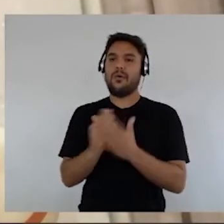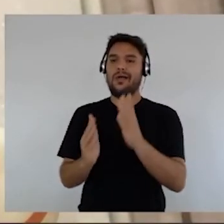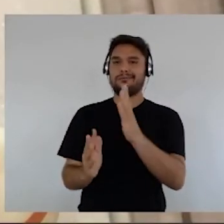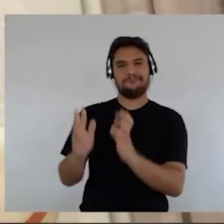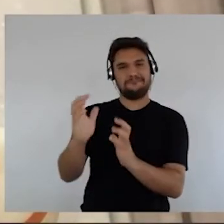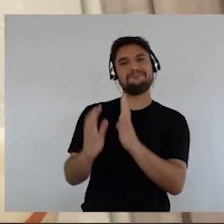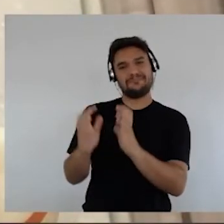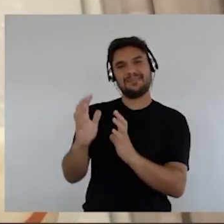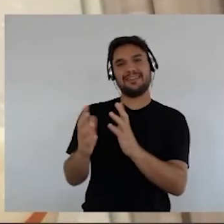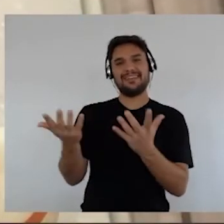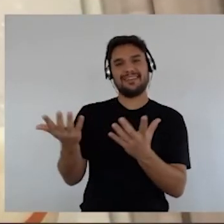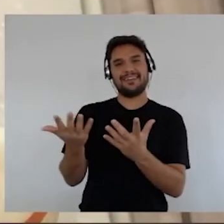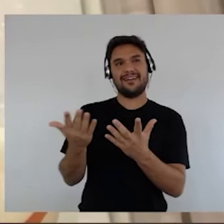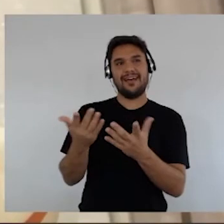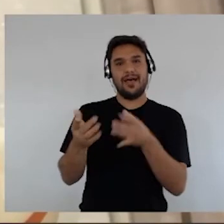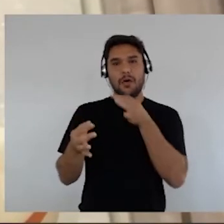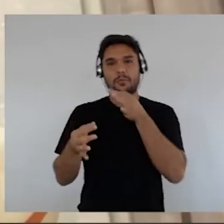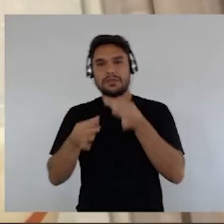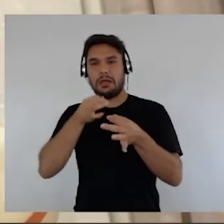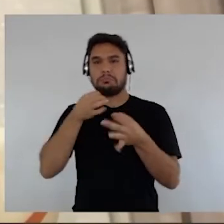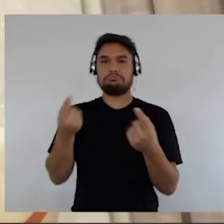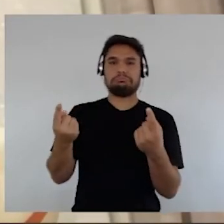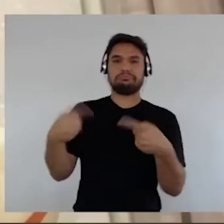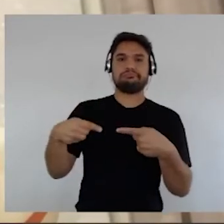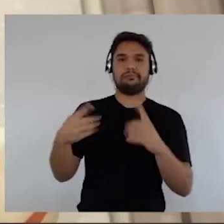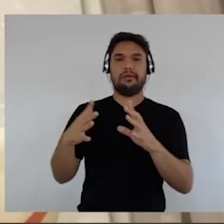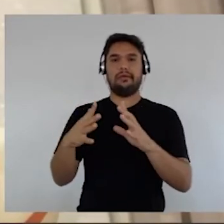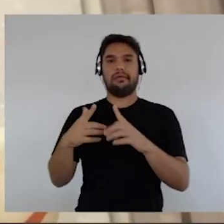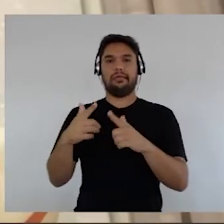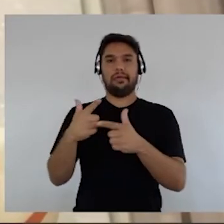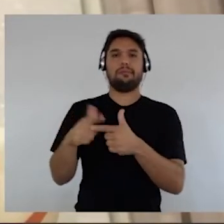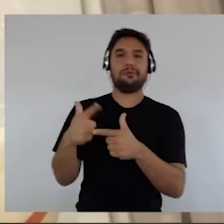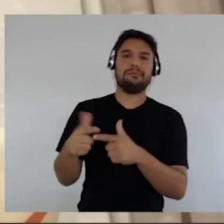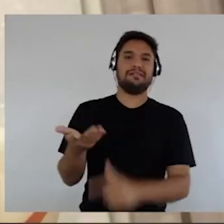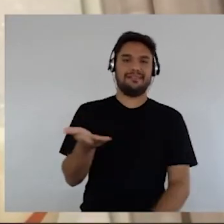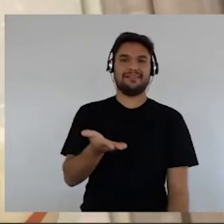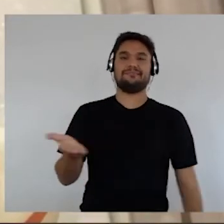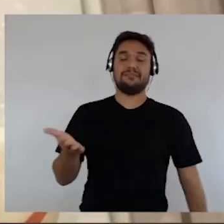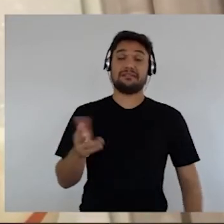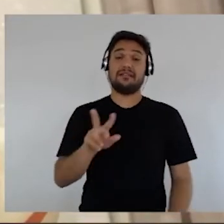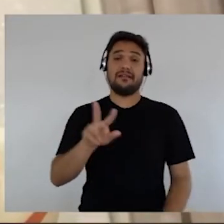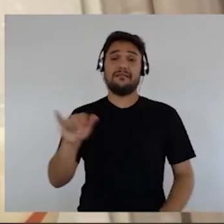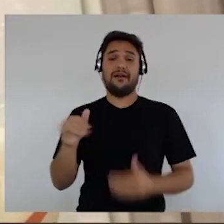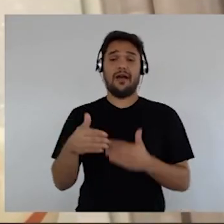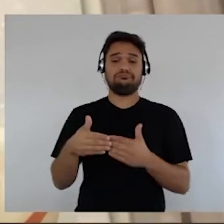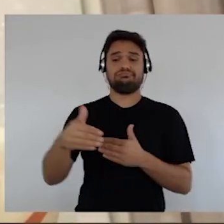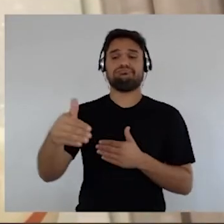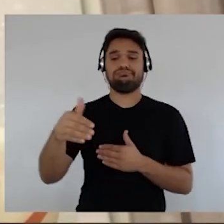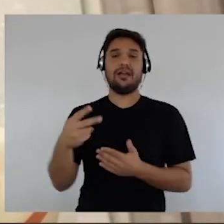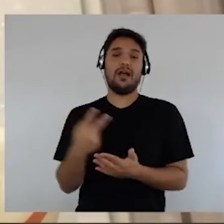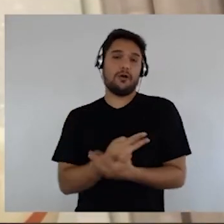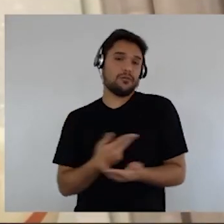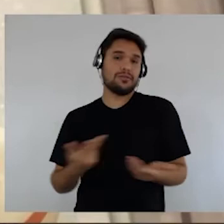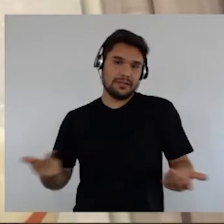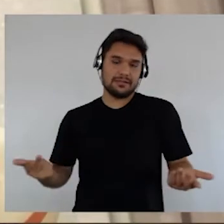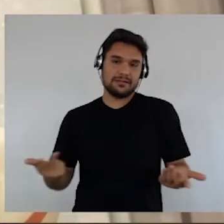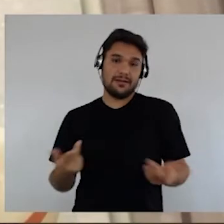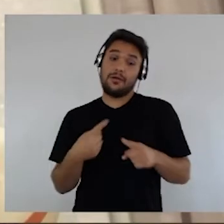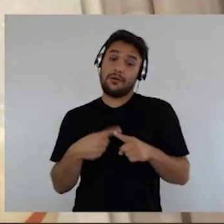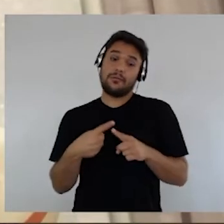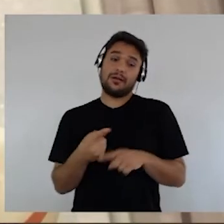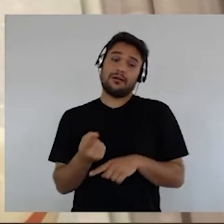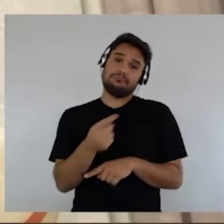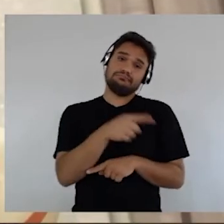discórdias, divergências, conflitos que surjam em decorrência